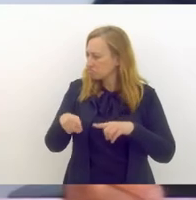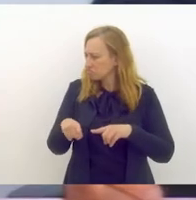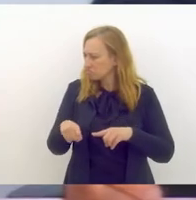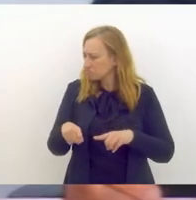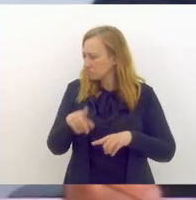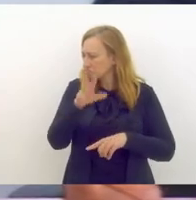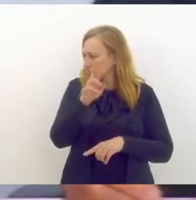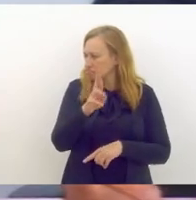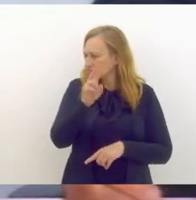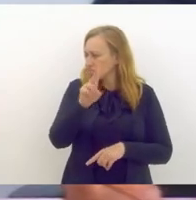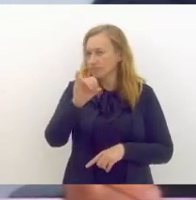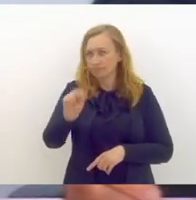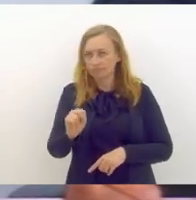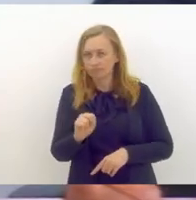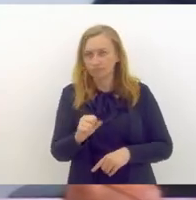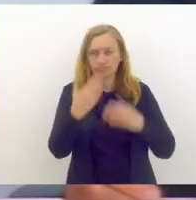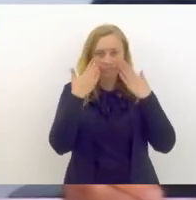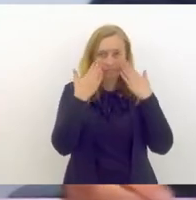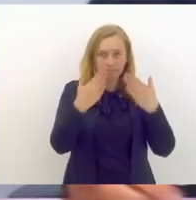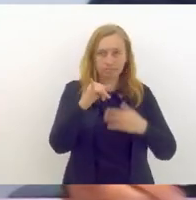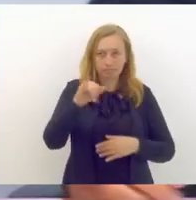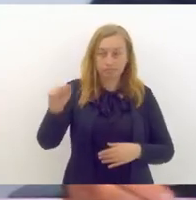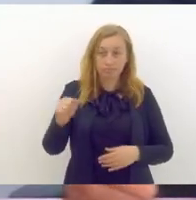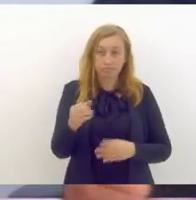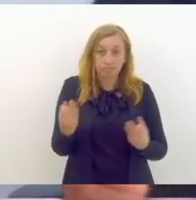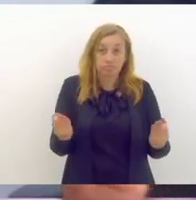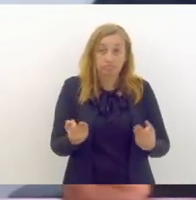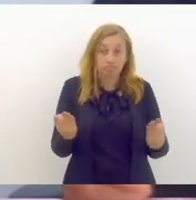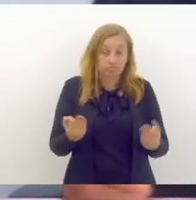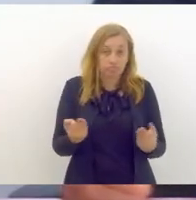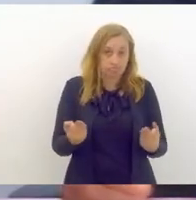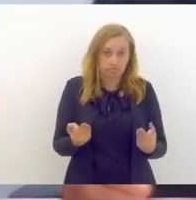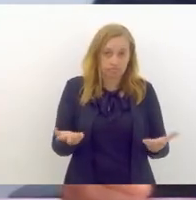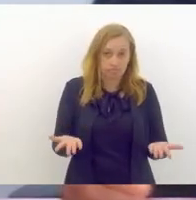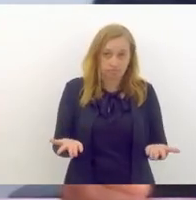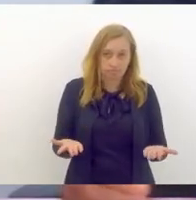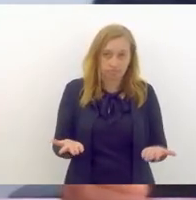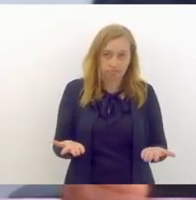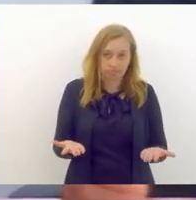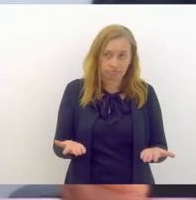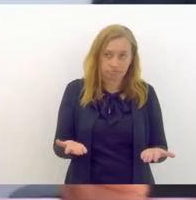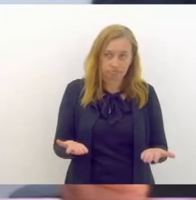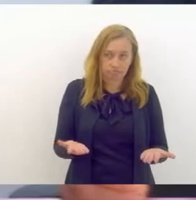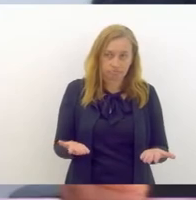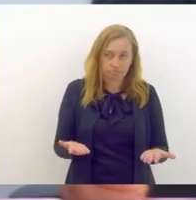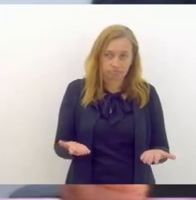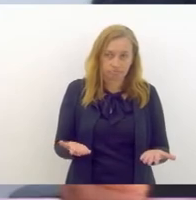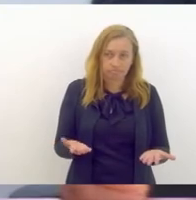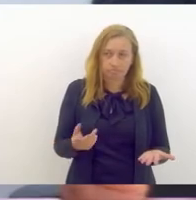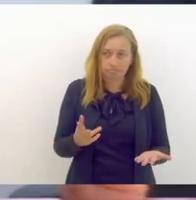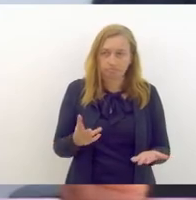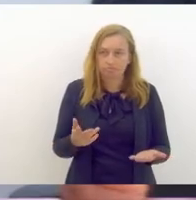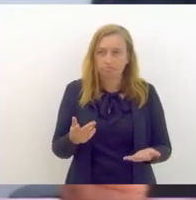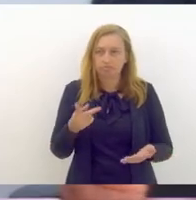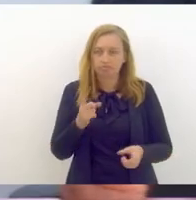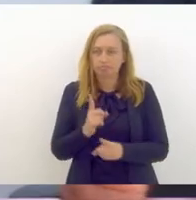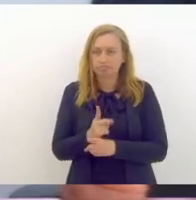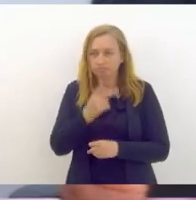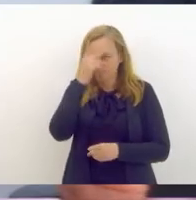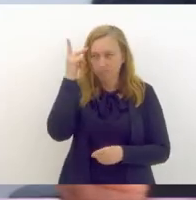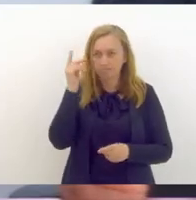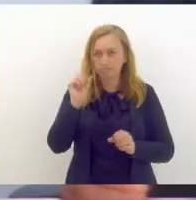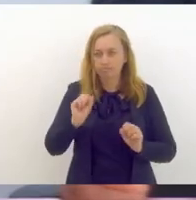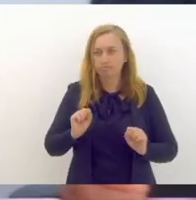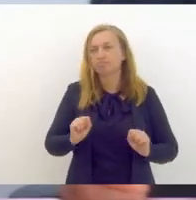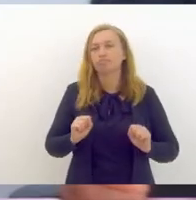Ninguém é contra. A apresentação do INEA foi brilhante e nunca, jamais, vocês vão encontrar alguém que vai defender algo que não seja a